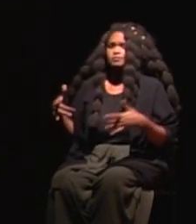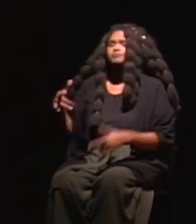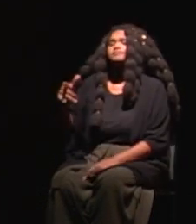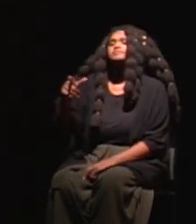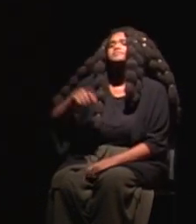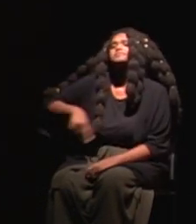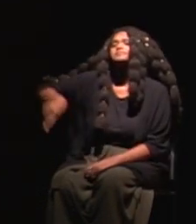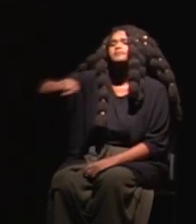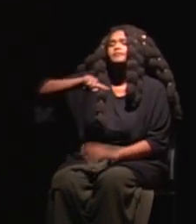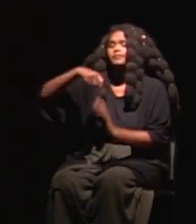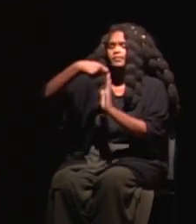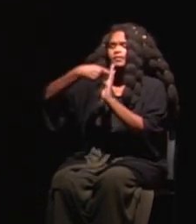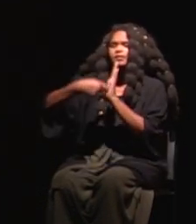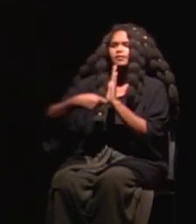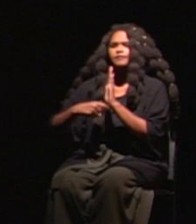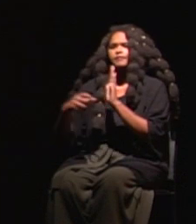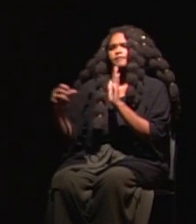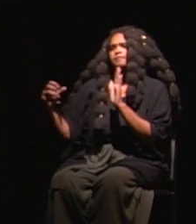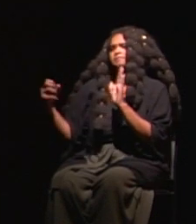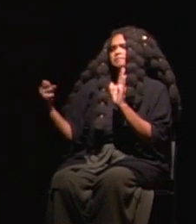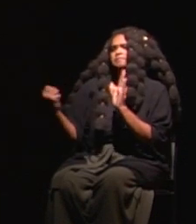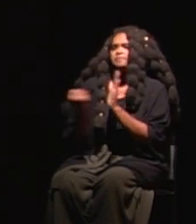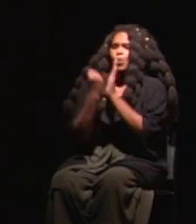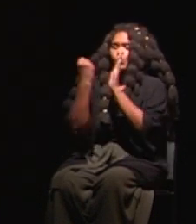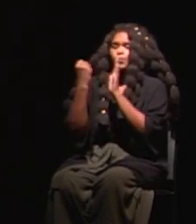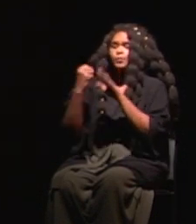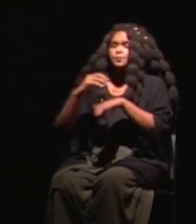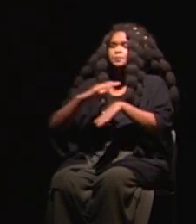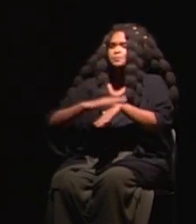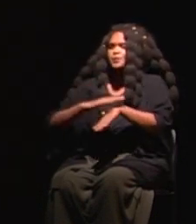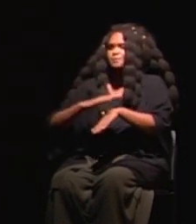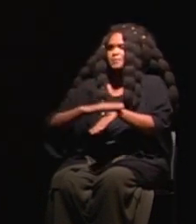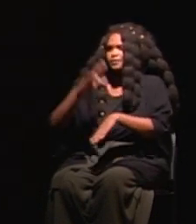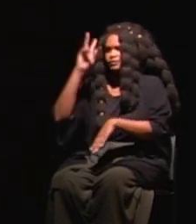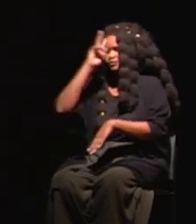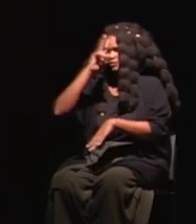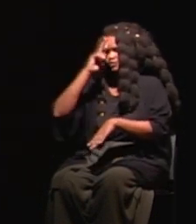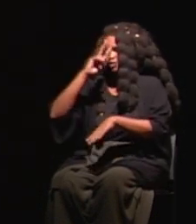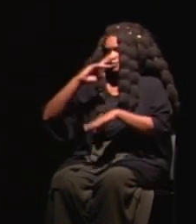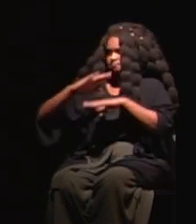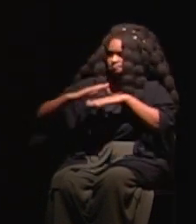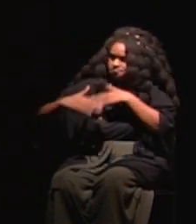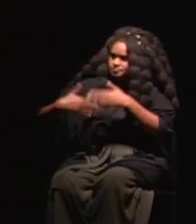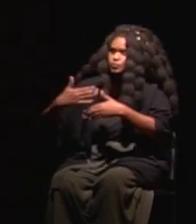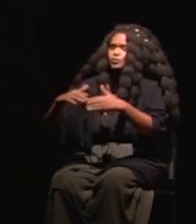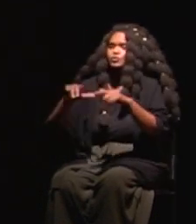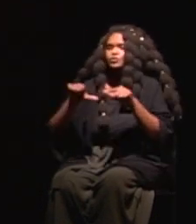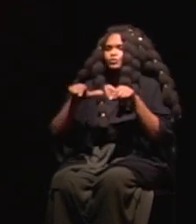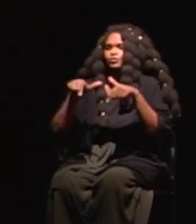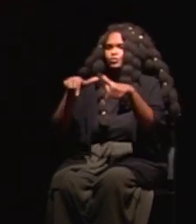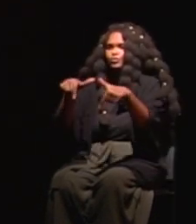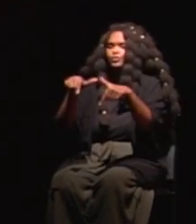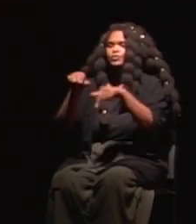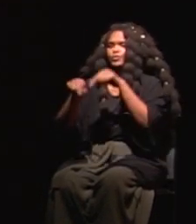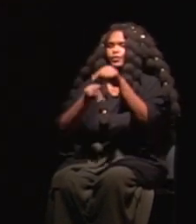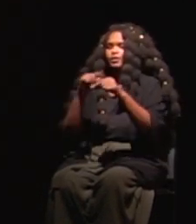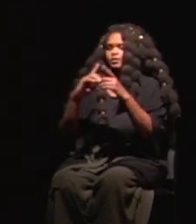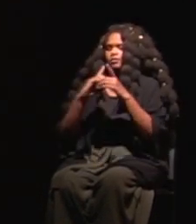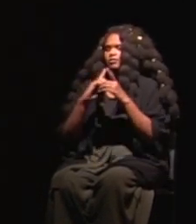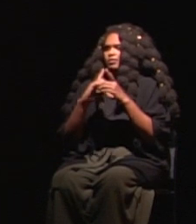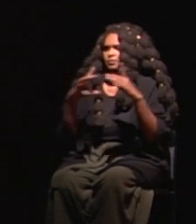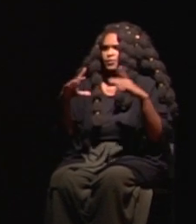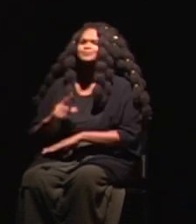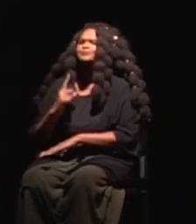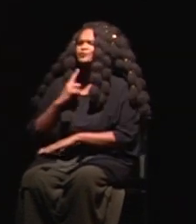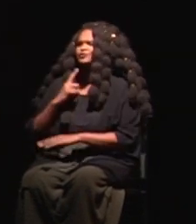escreviam aquele momento histórico que ia desaguar na luta pela redemocratização